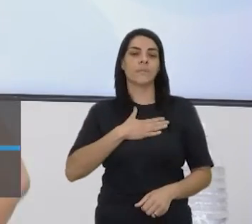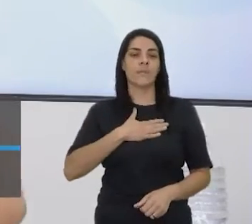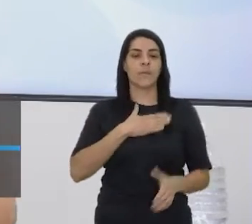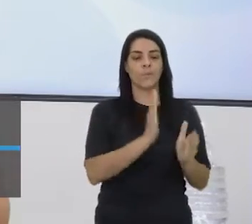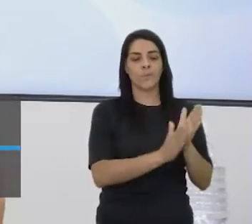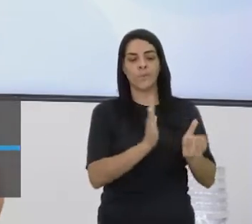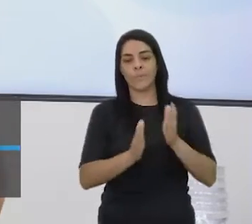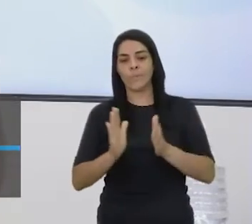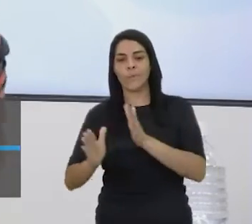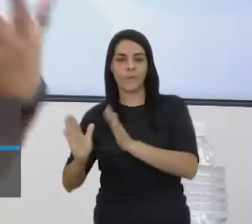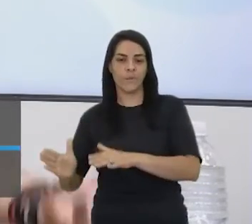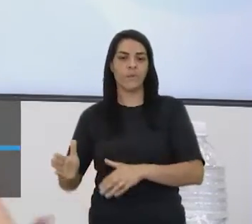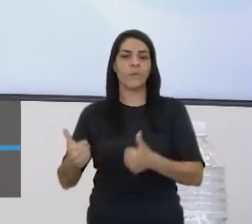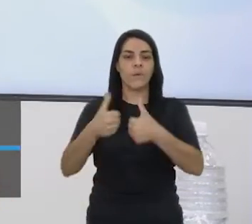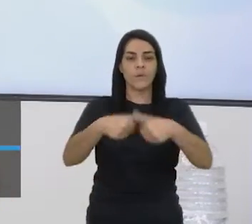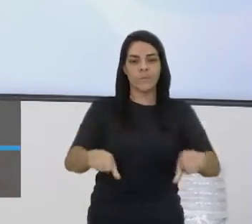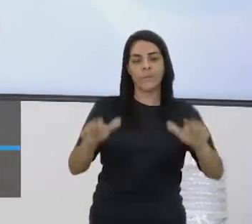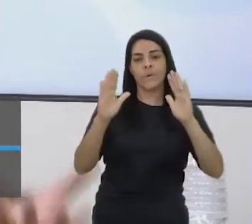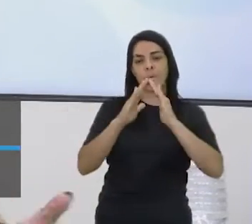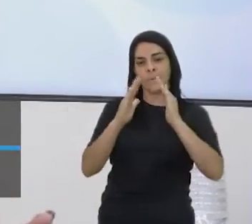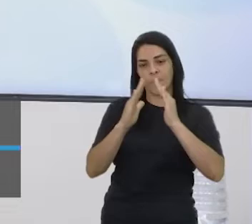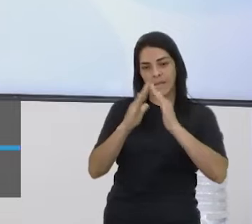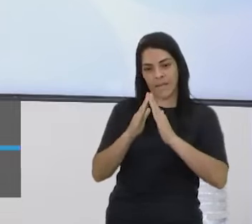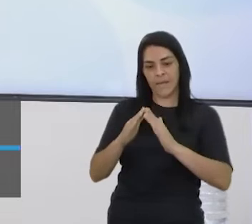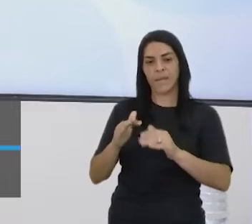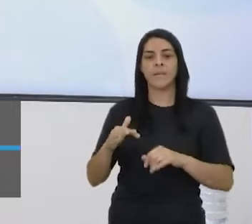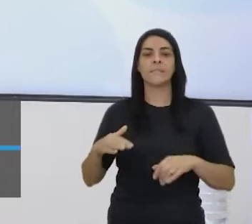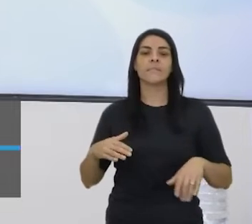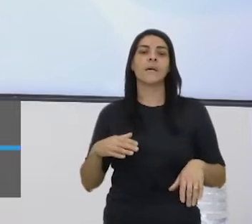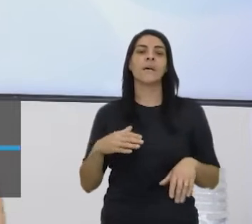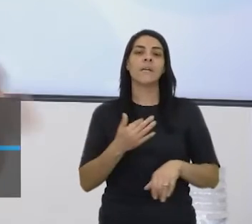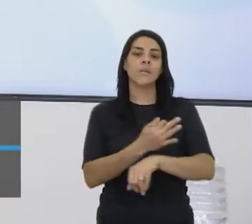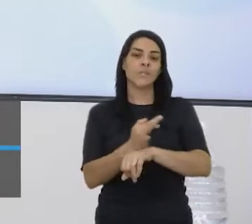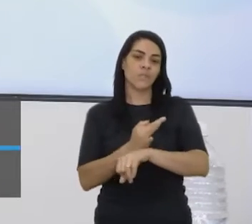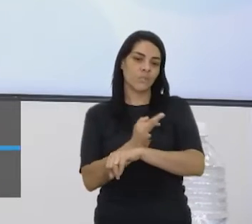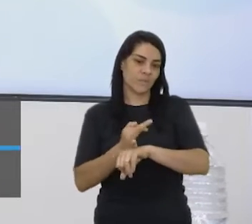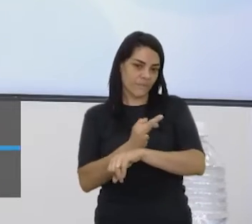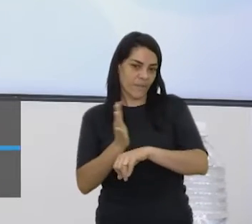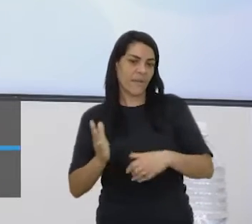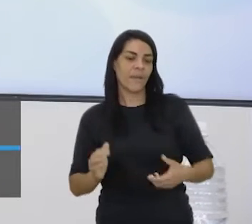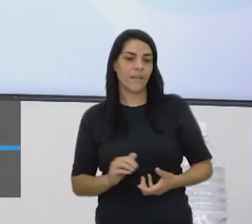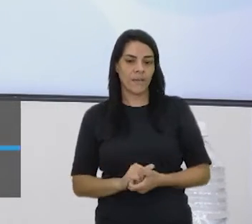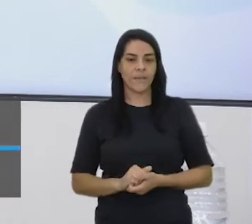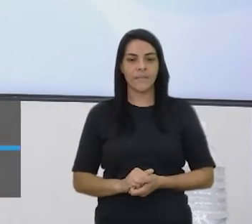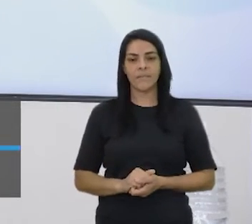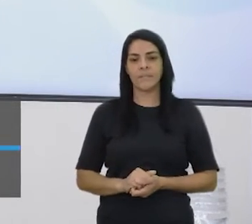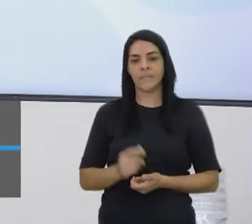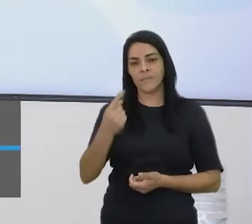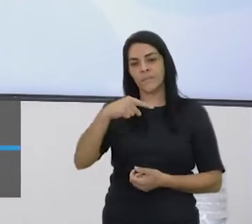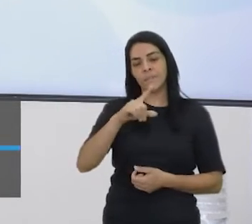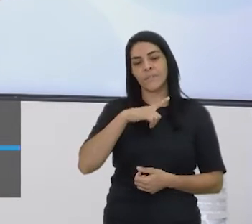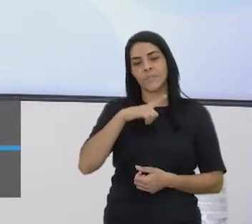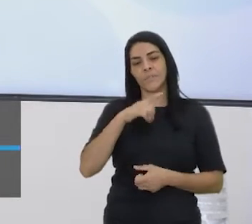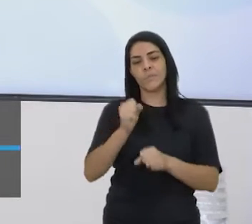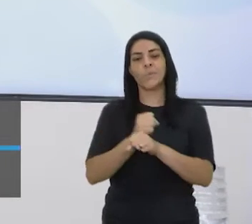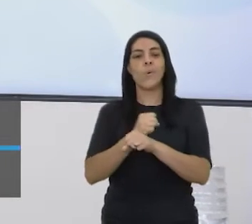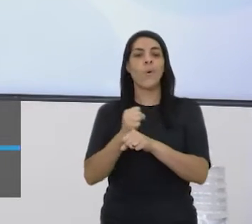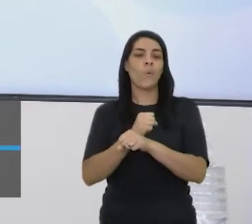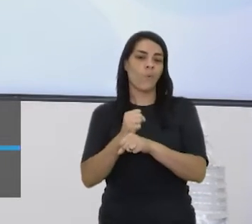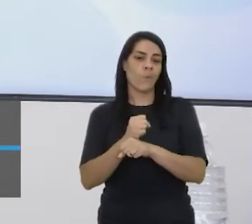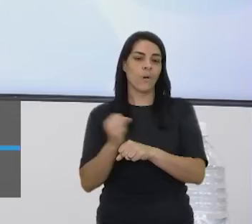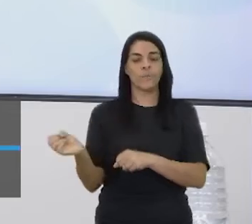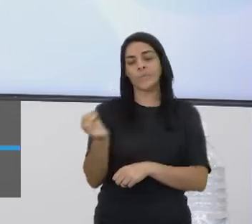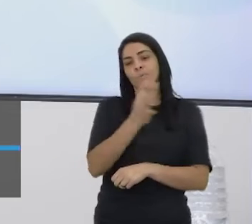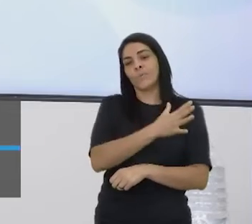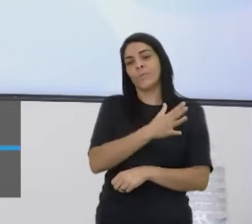aproveitar a família aproveitar os amigos aproveitar todo mundo e principalmente tem um tido aí ó um ano novo só alegria só sucesso e também